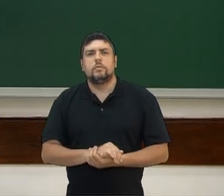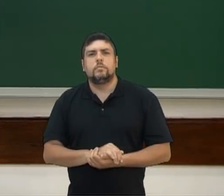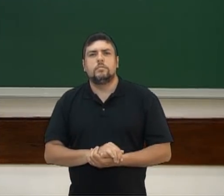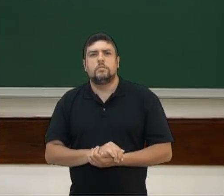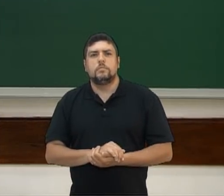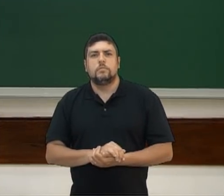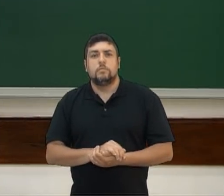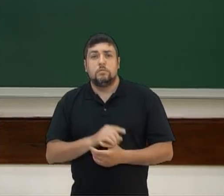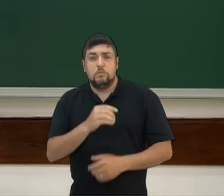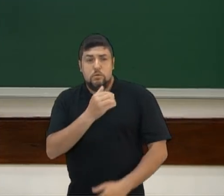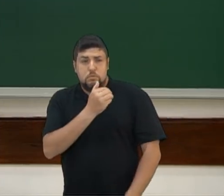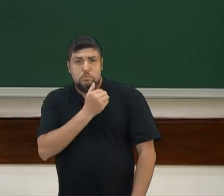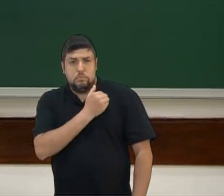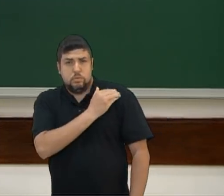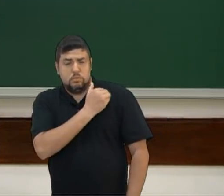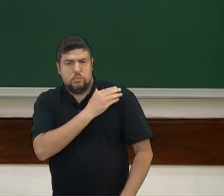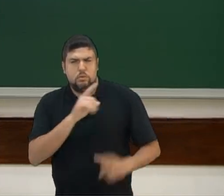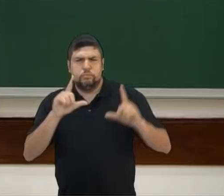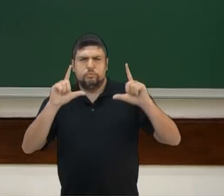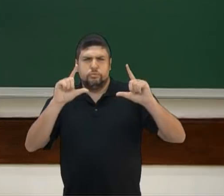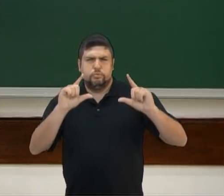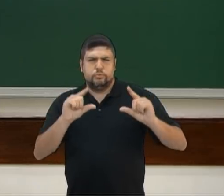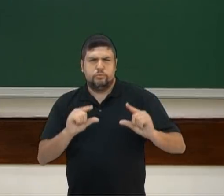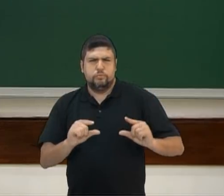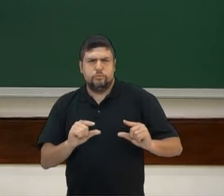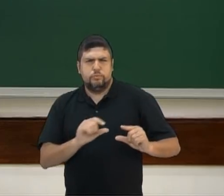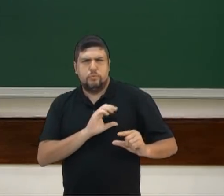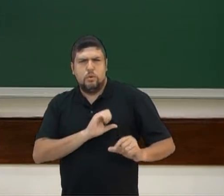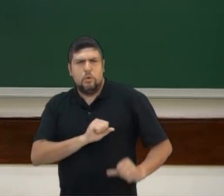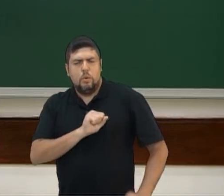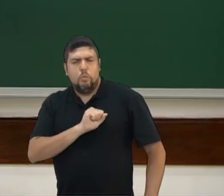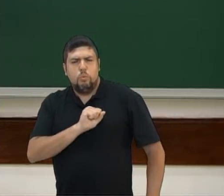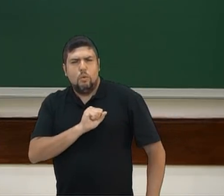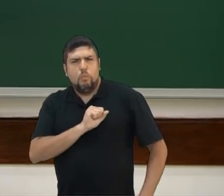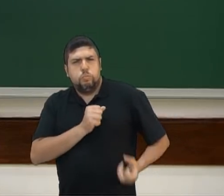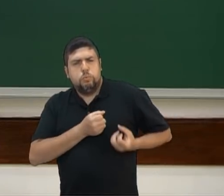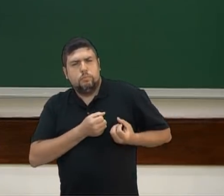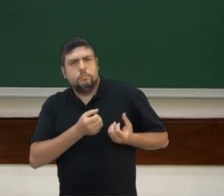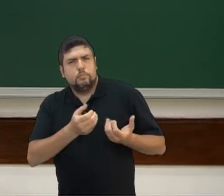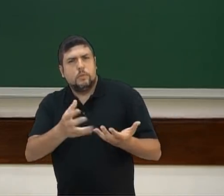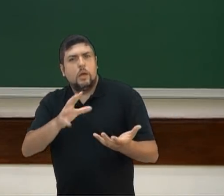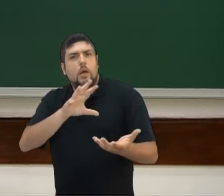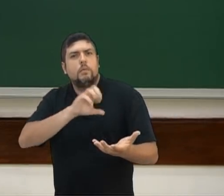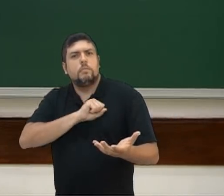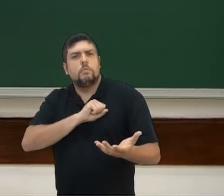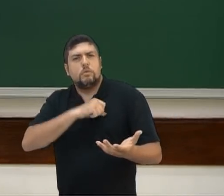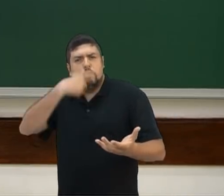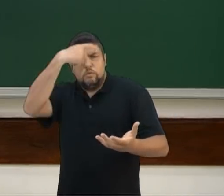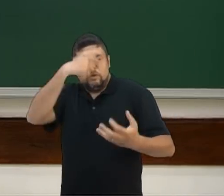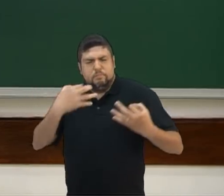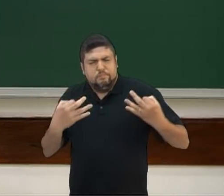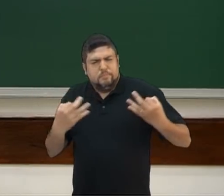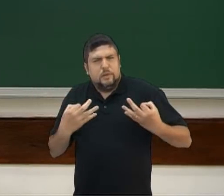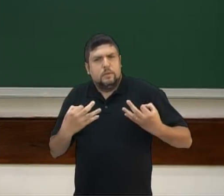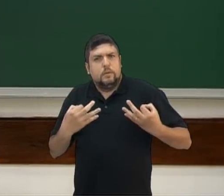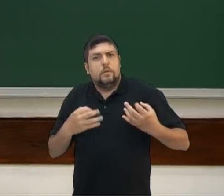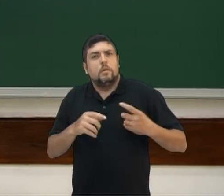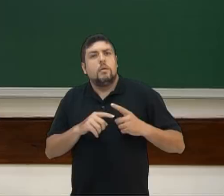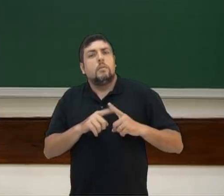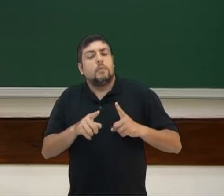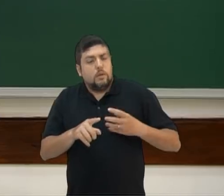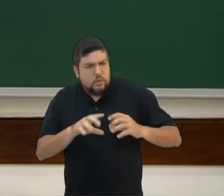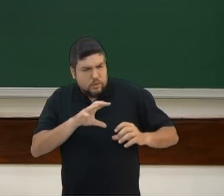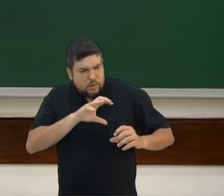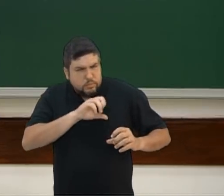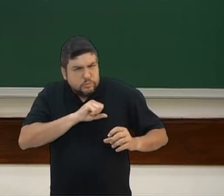menos preconceito, seja mais amor no peito. Não precisa ser perfeito, mas se não puder ser amor, seja pelo